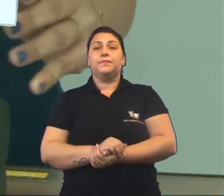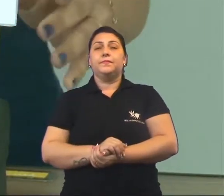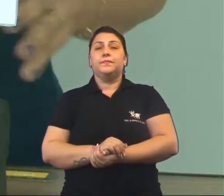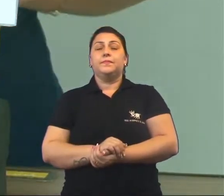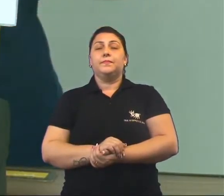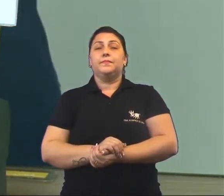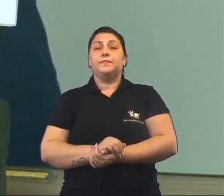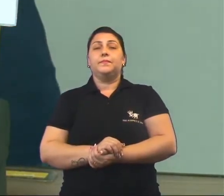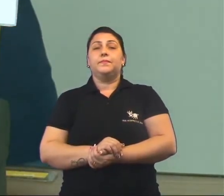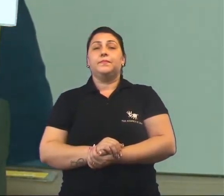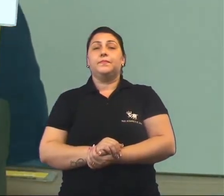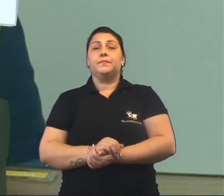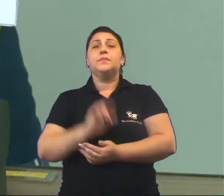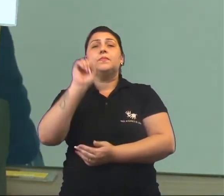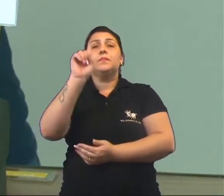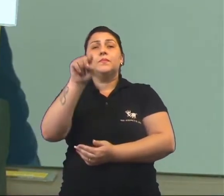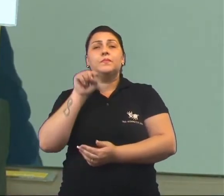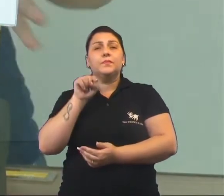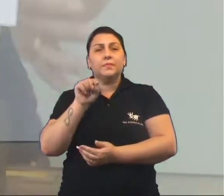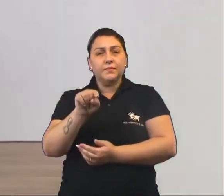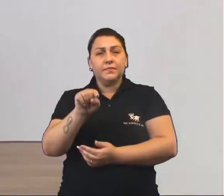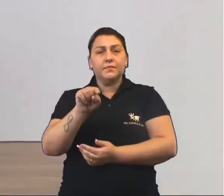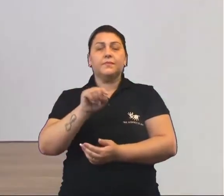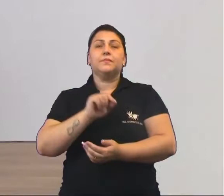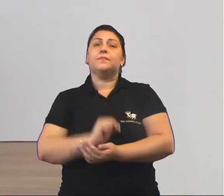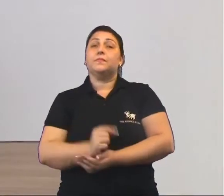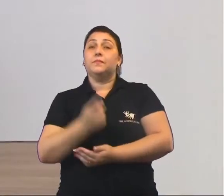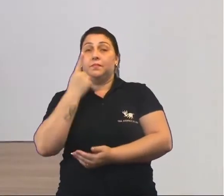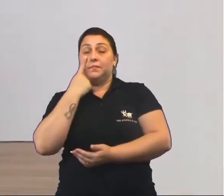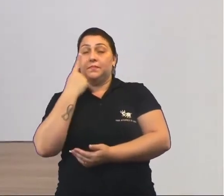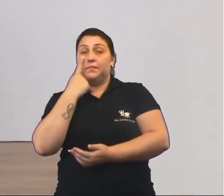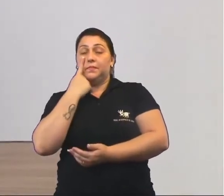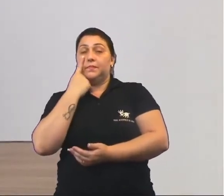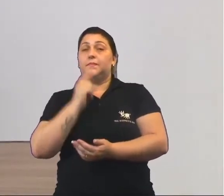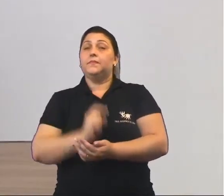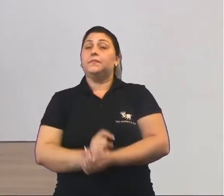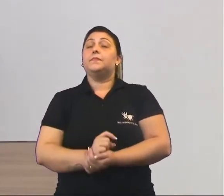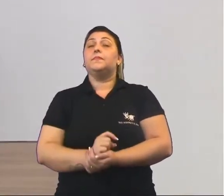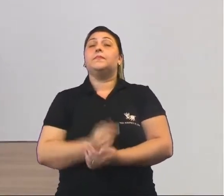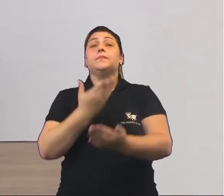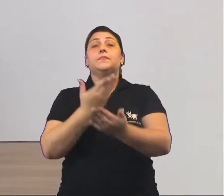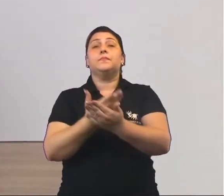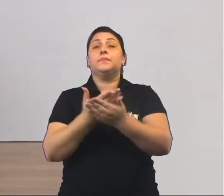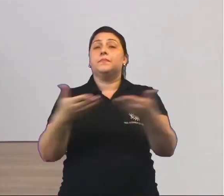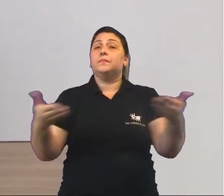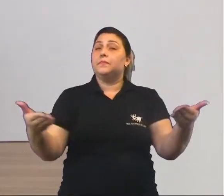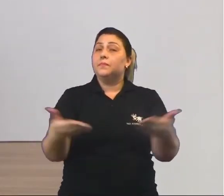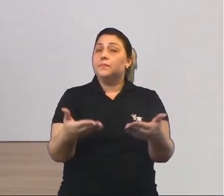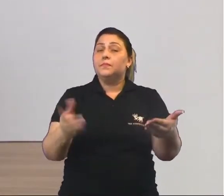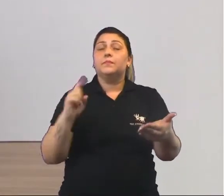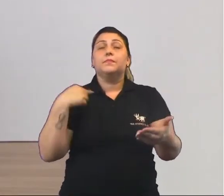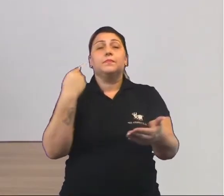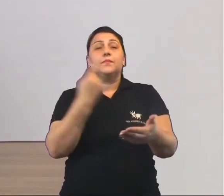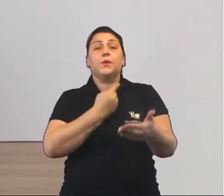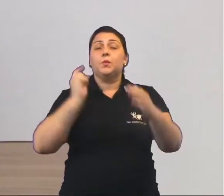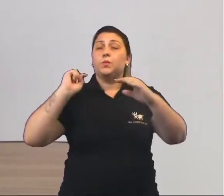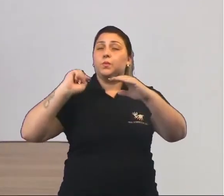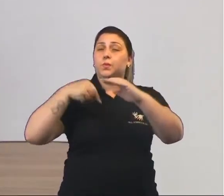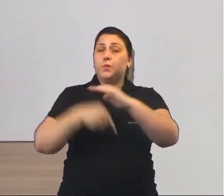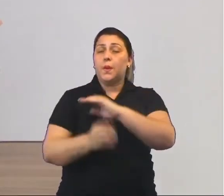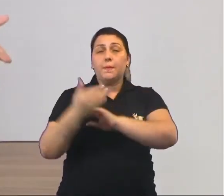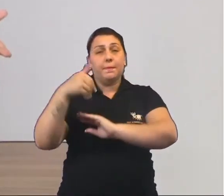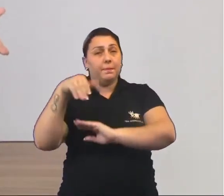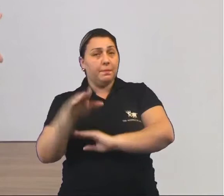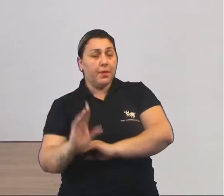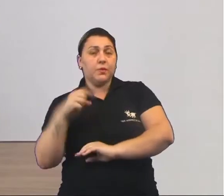é o ponto de exclamação. E olhem só, turminha, na nossa aula de hoje, nós vamos aprofundar